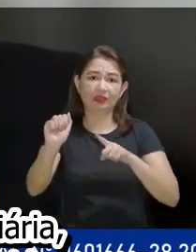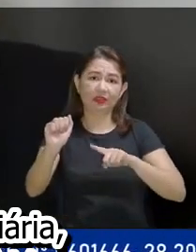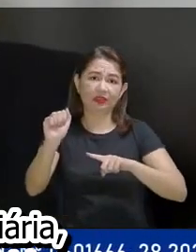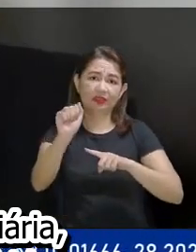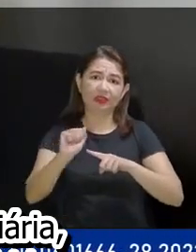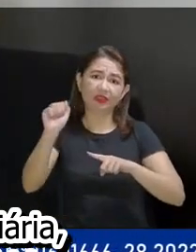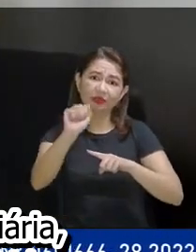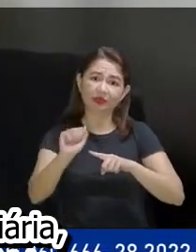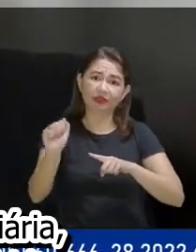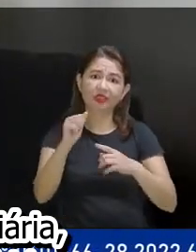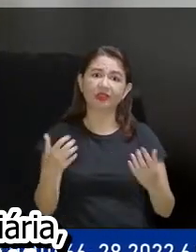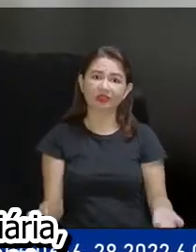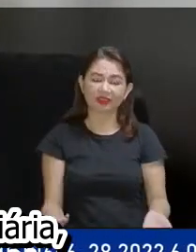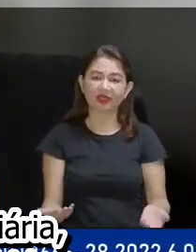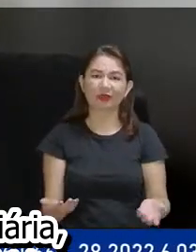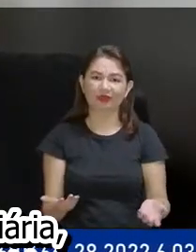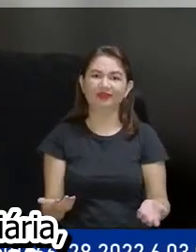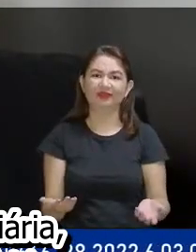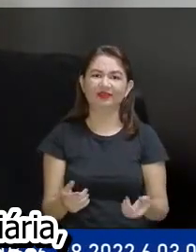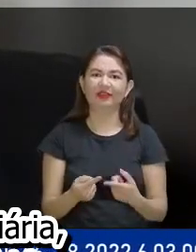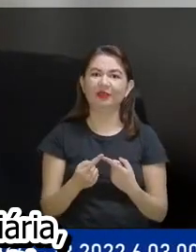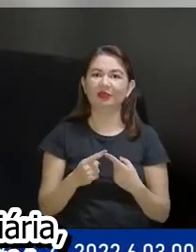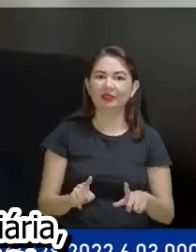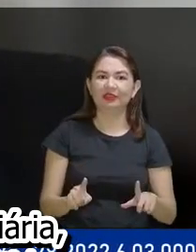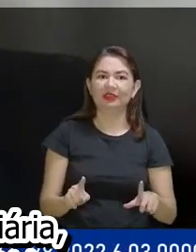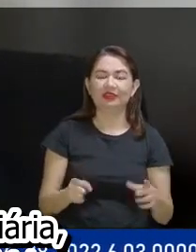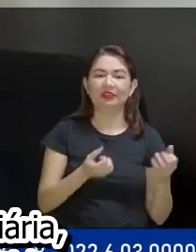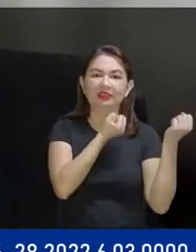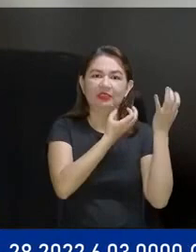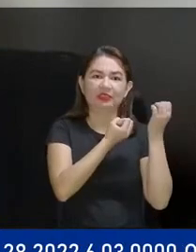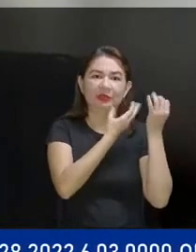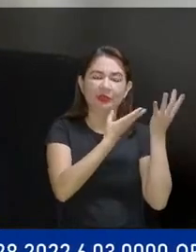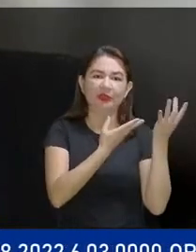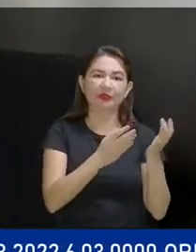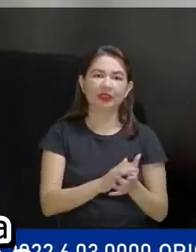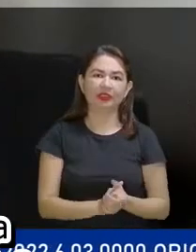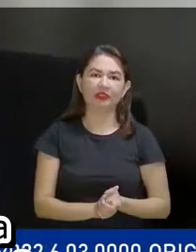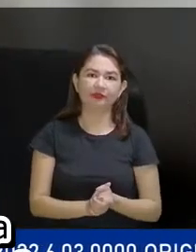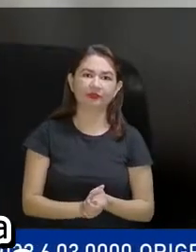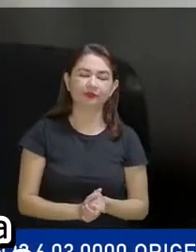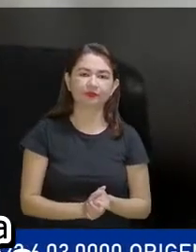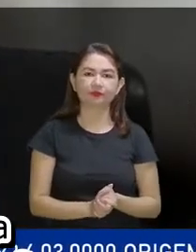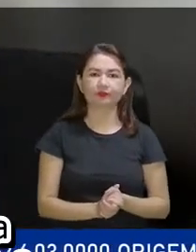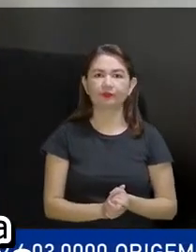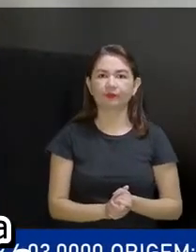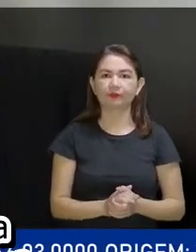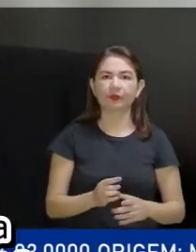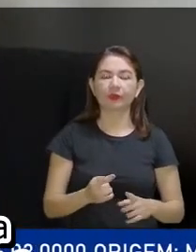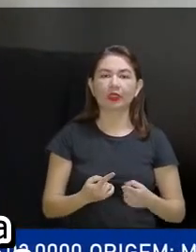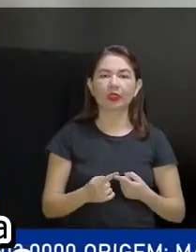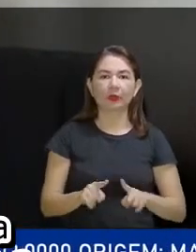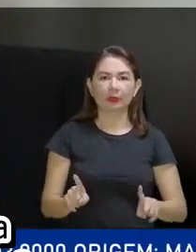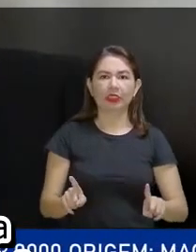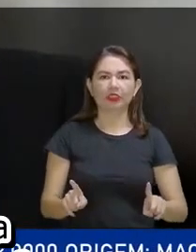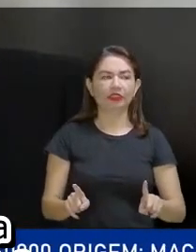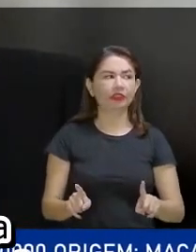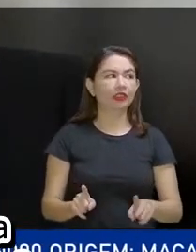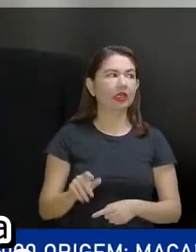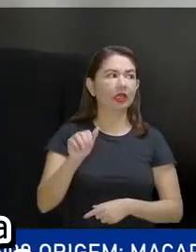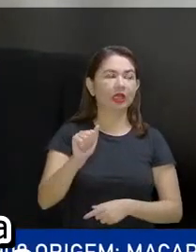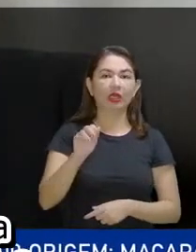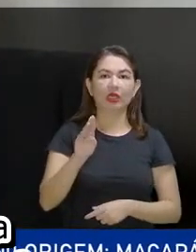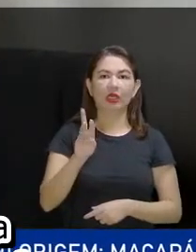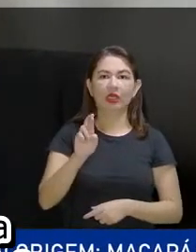a beneficiária, de acordo, tá, com todos os depoimentos que foram colhidos. Tá? Agora, será que essa, tá,